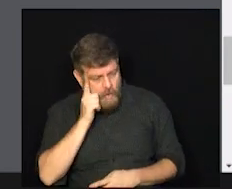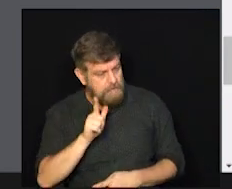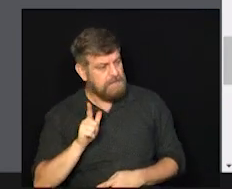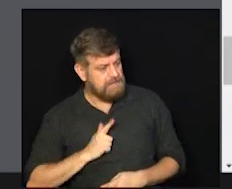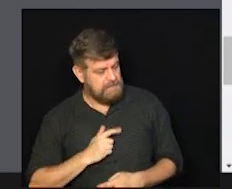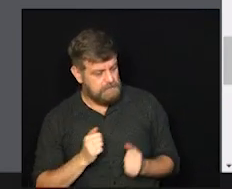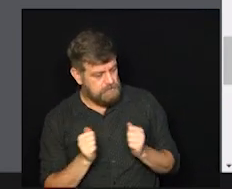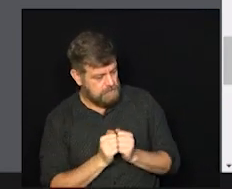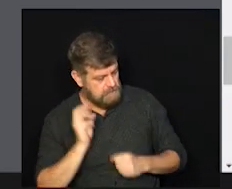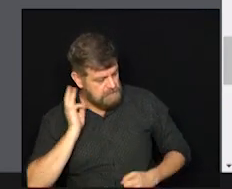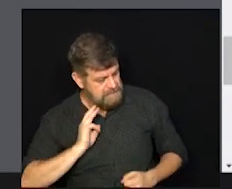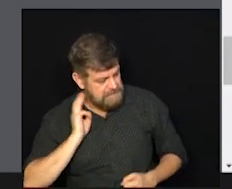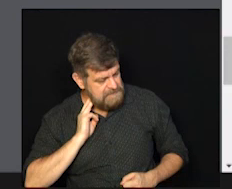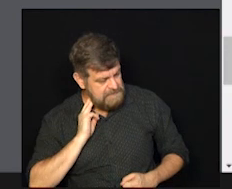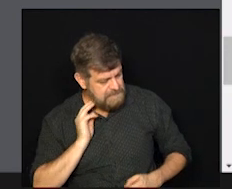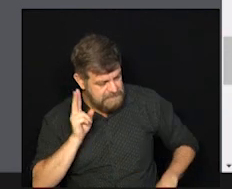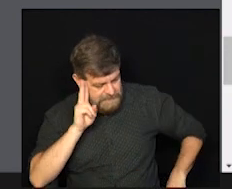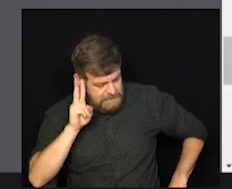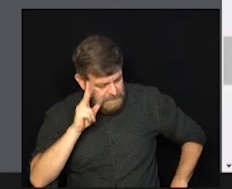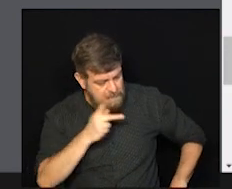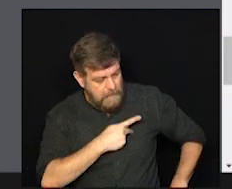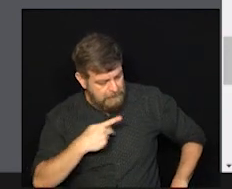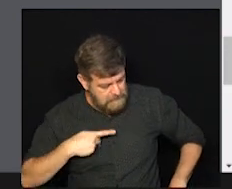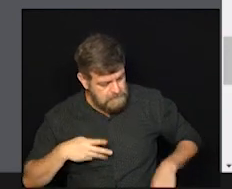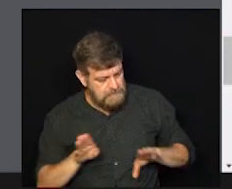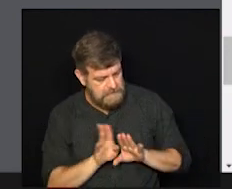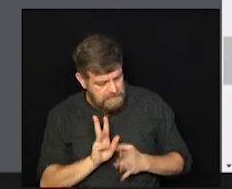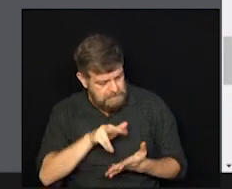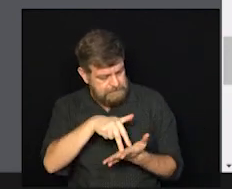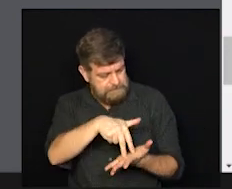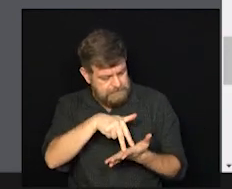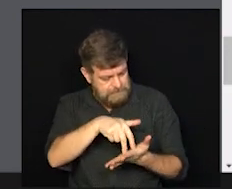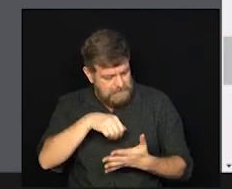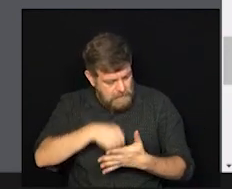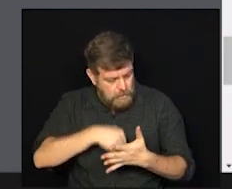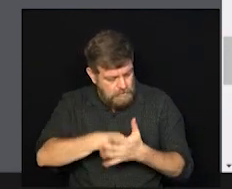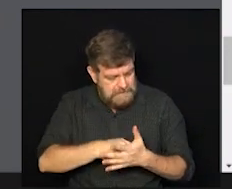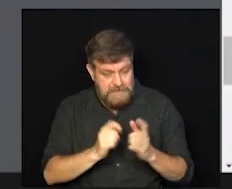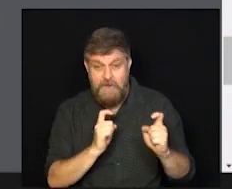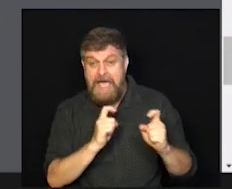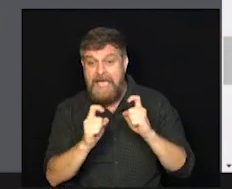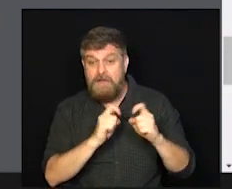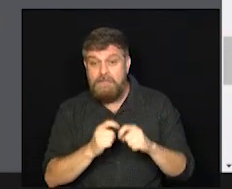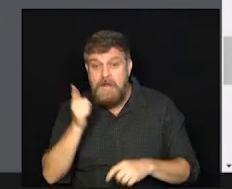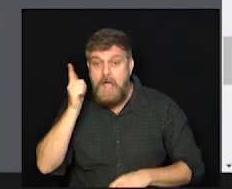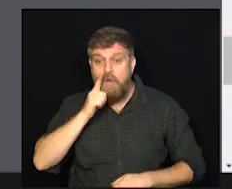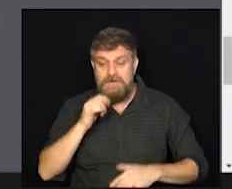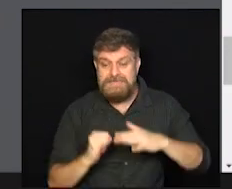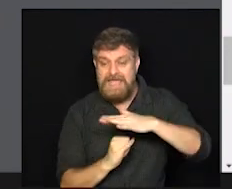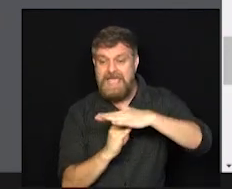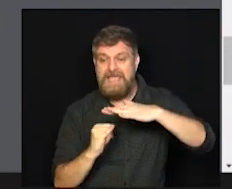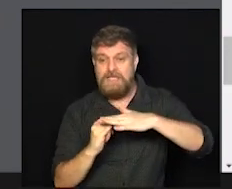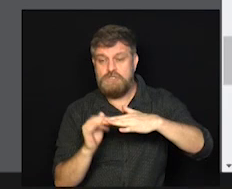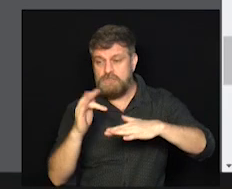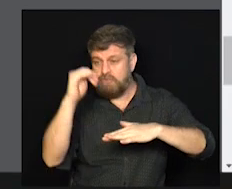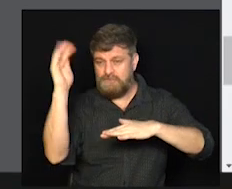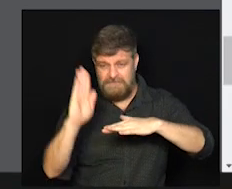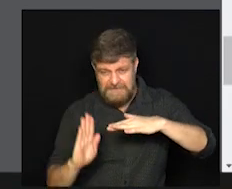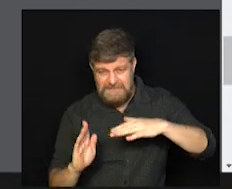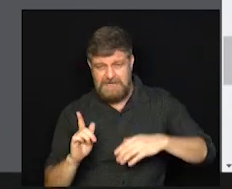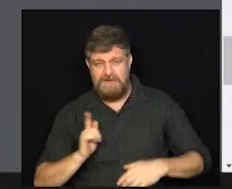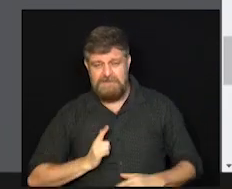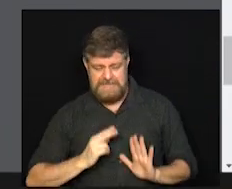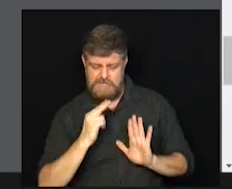eu não me lembro o nome dos pastores, mas houveram pastores nas reuniões, porque eram reuniões de rodízio, mas também o pessoal, a Sueli, o pessoal